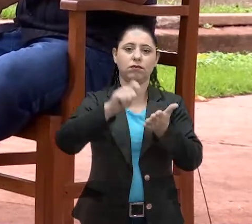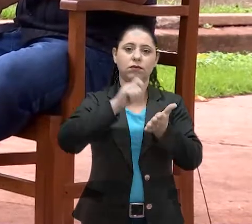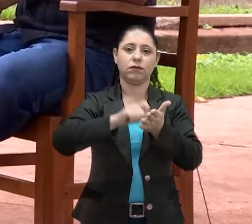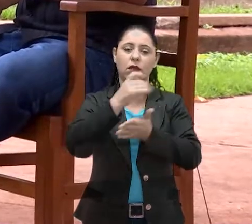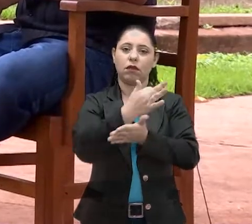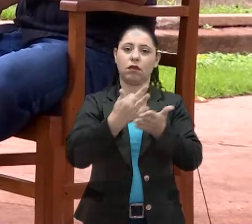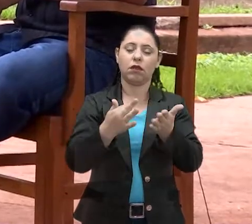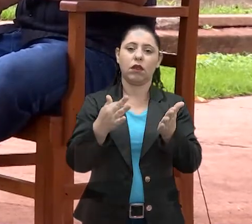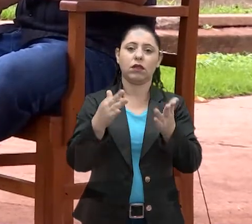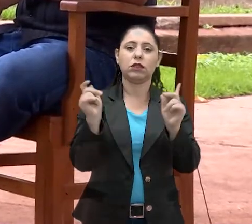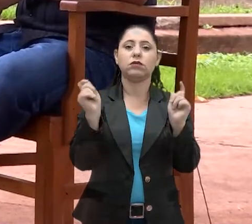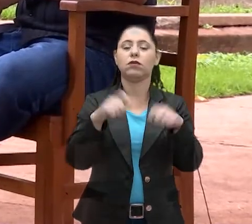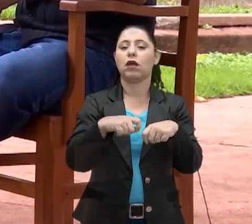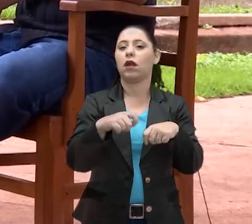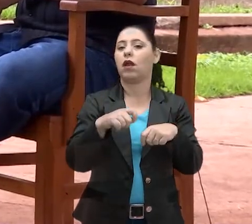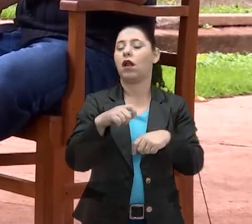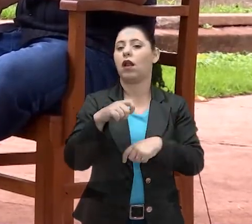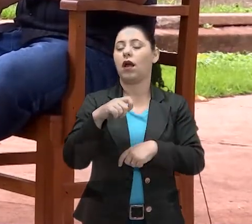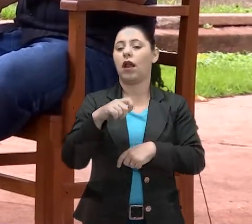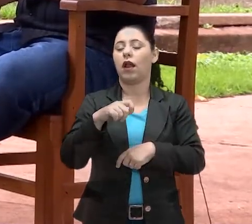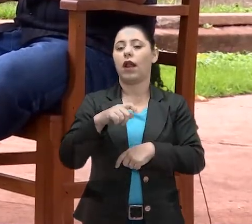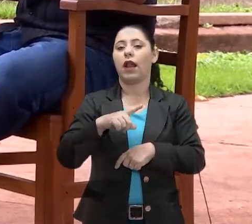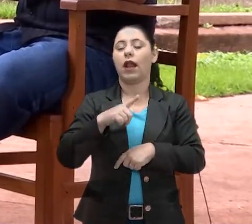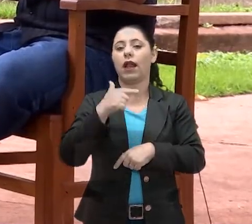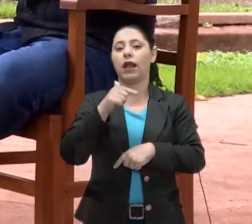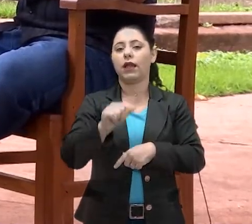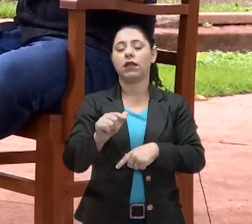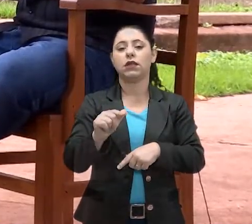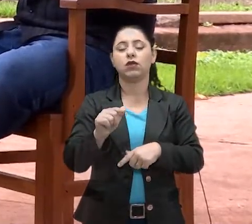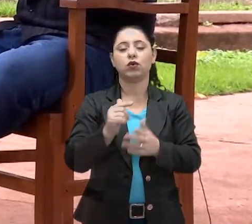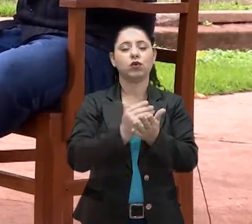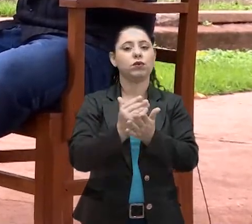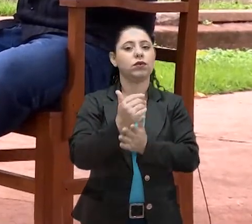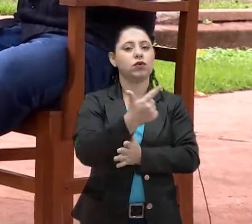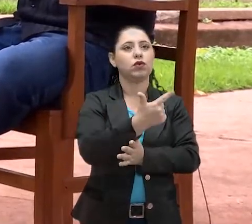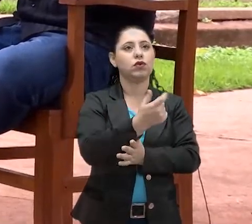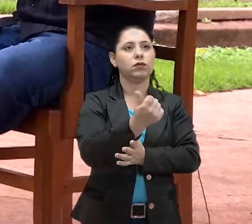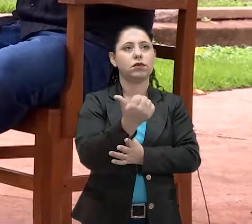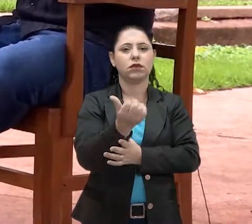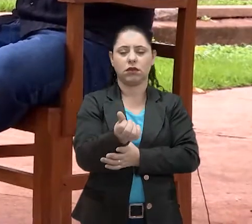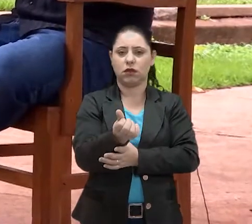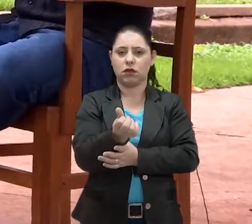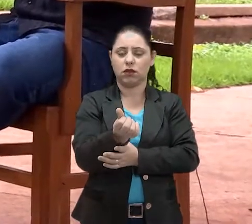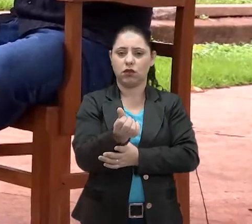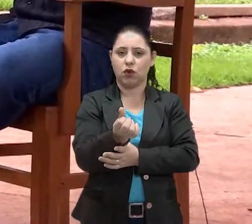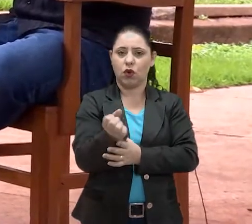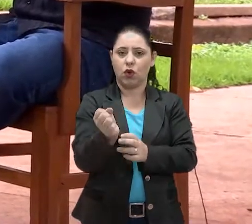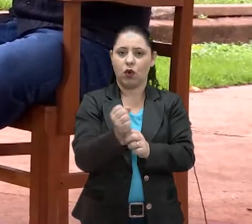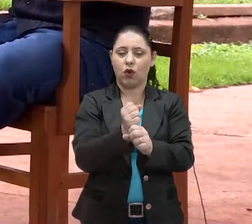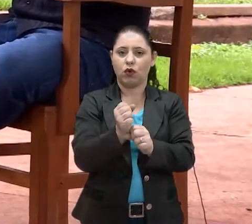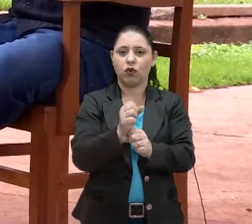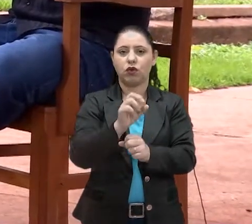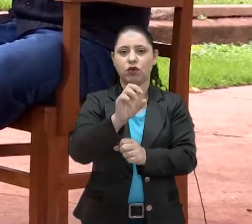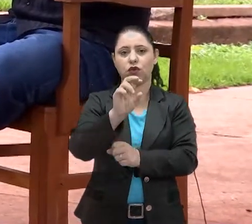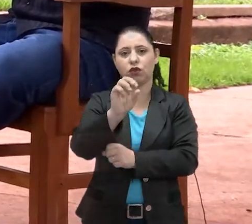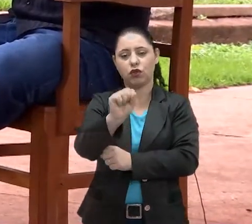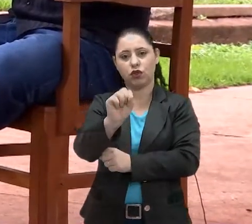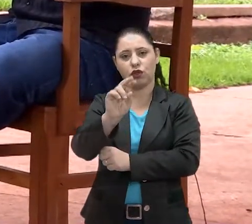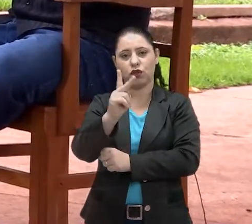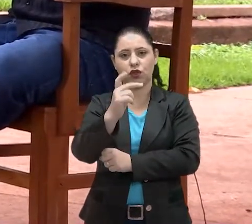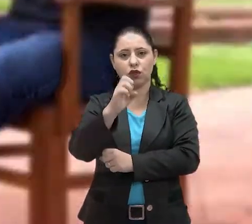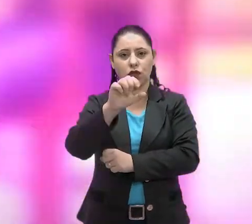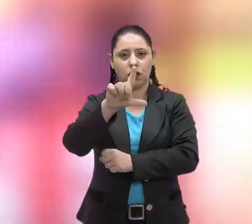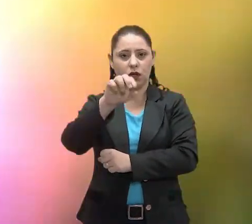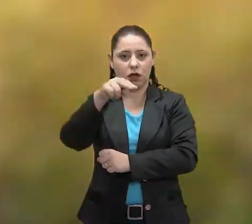começou a escrever textos com qualidade literária a partir de 2016. Sua mais recente obra é Charlene